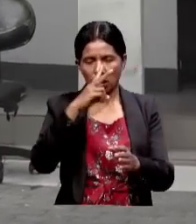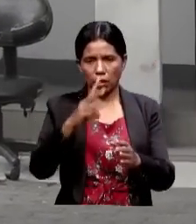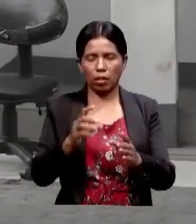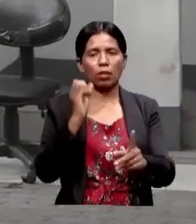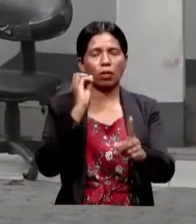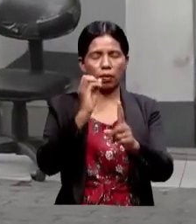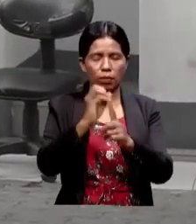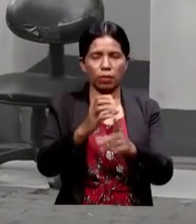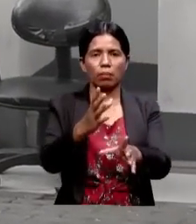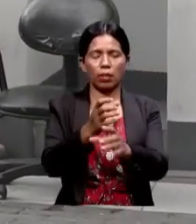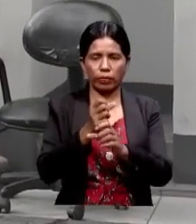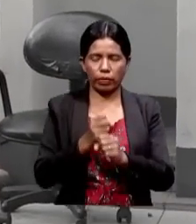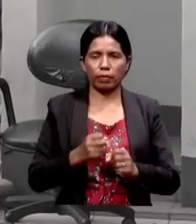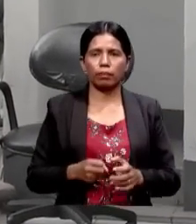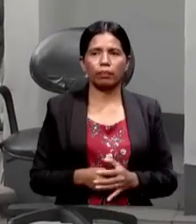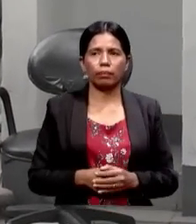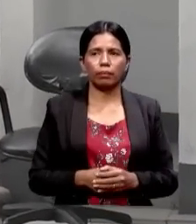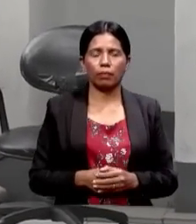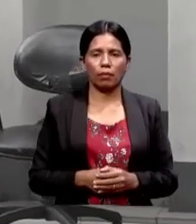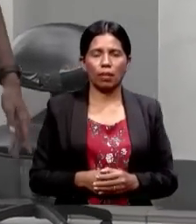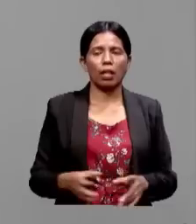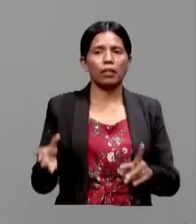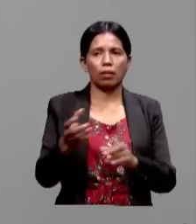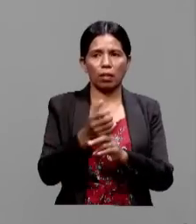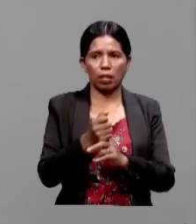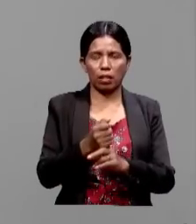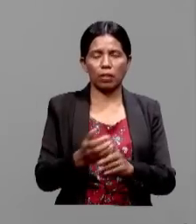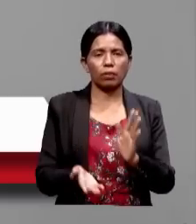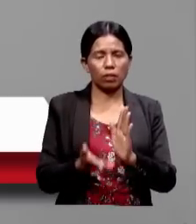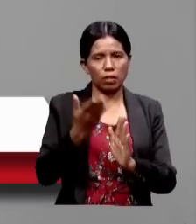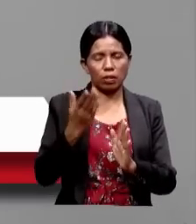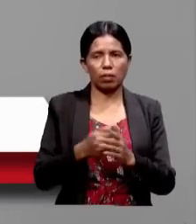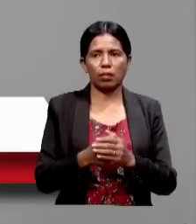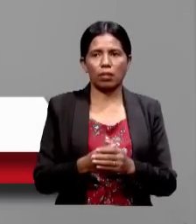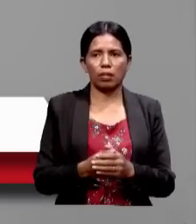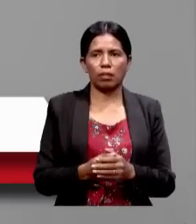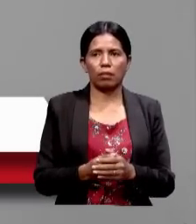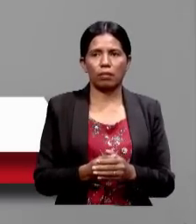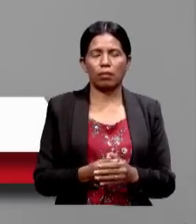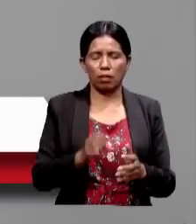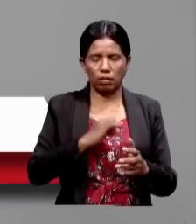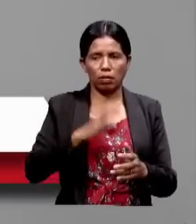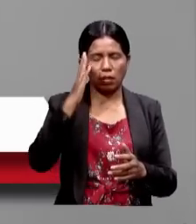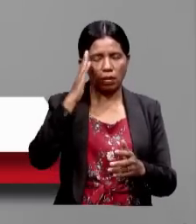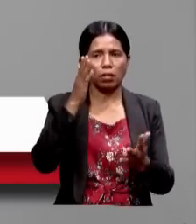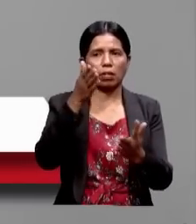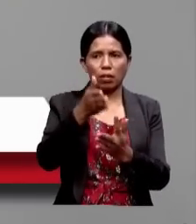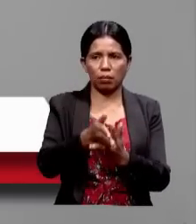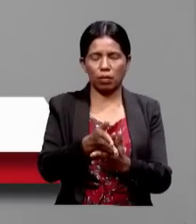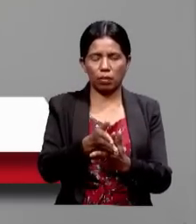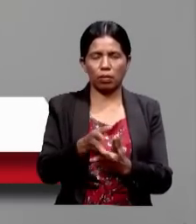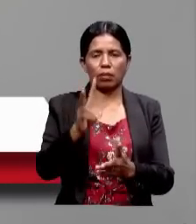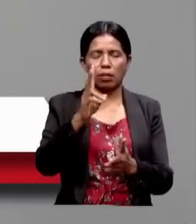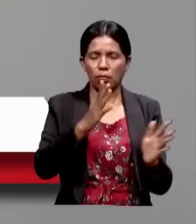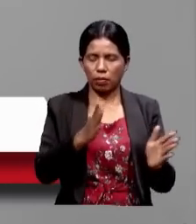objeto nebe prende. Ato mandado captura sang ba segunda etapa ne ato sai, hanun kata kira ne, tama ona baya fase ba segundo